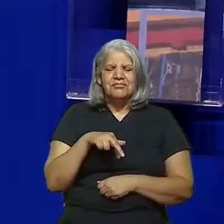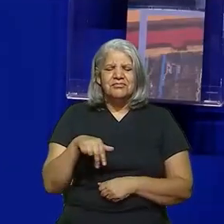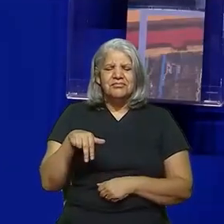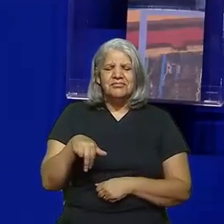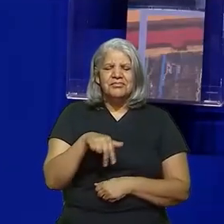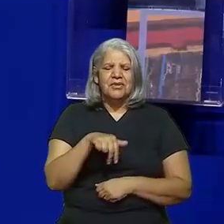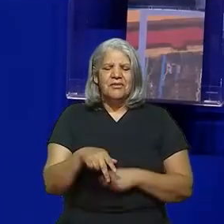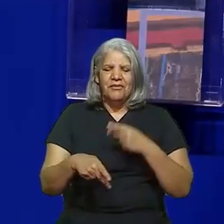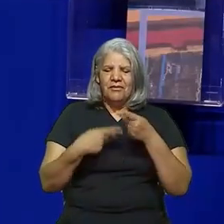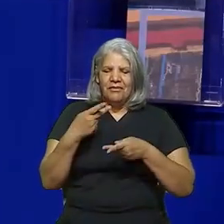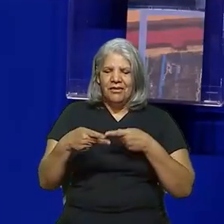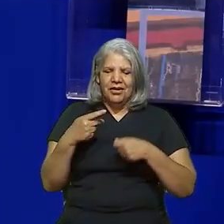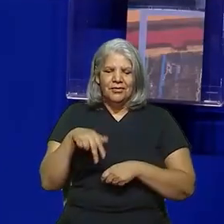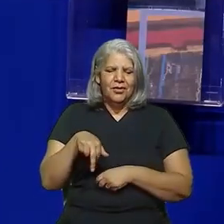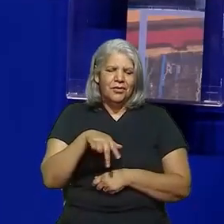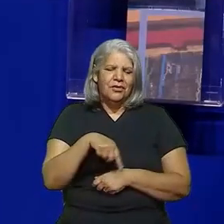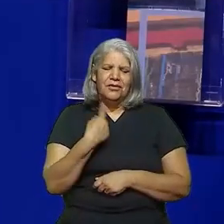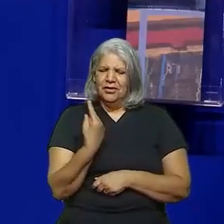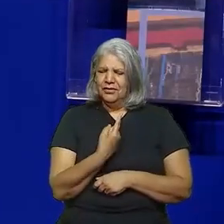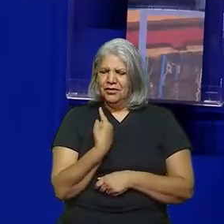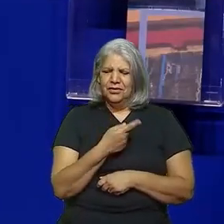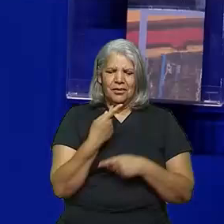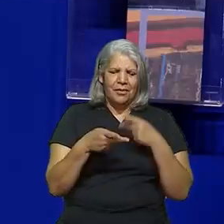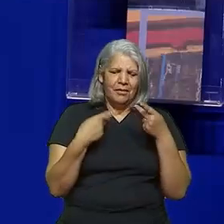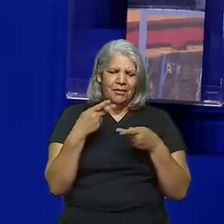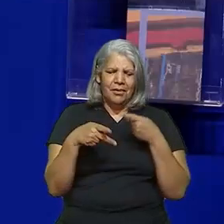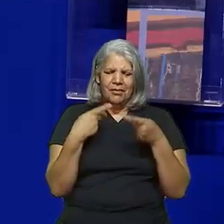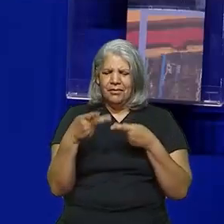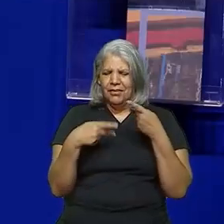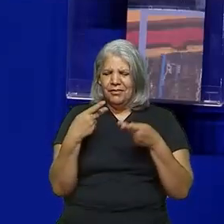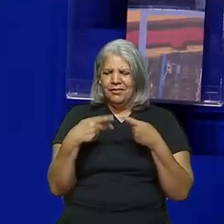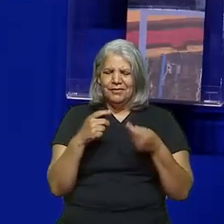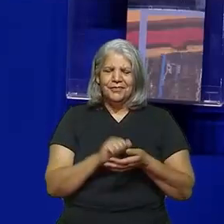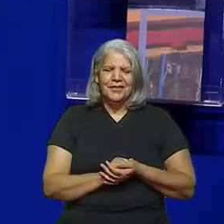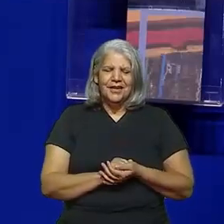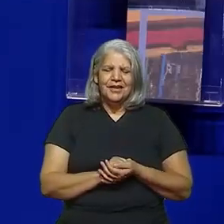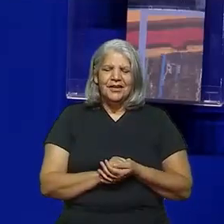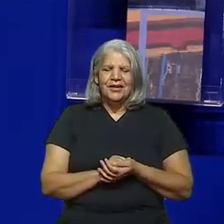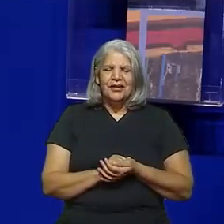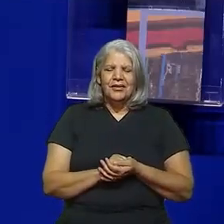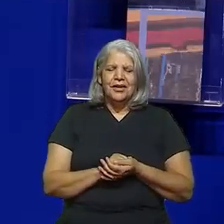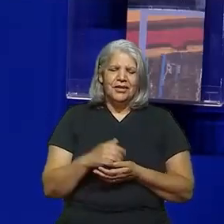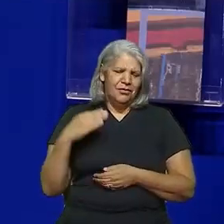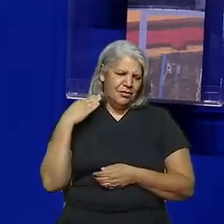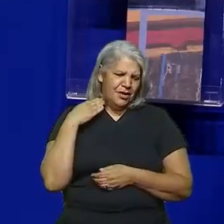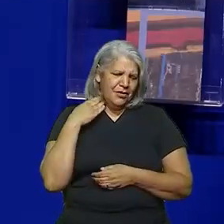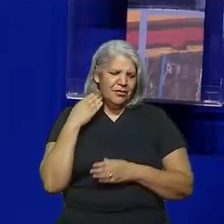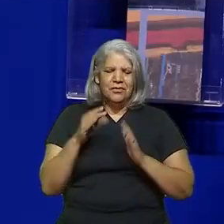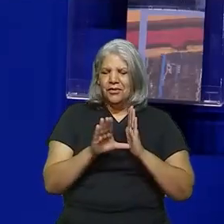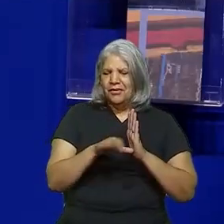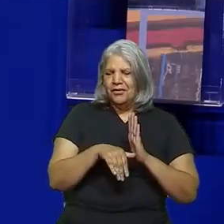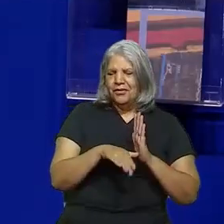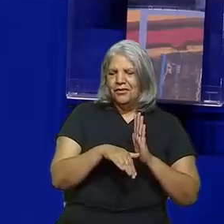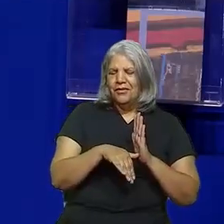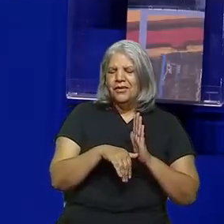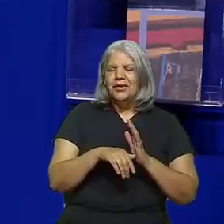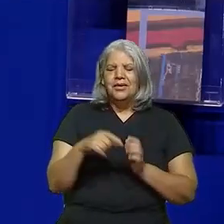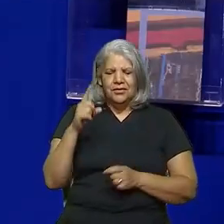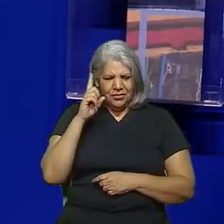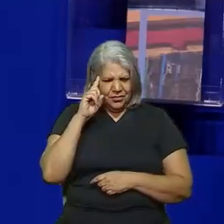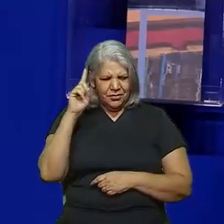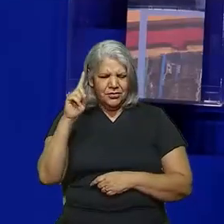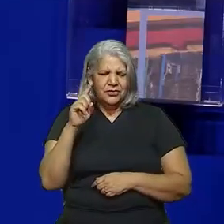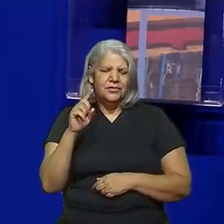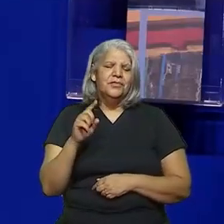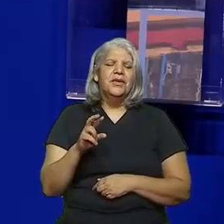eu falo muito quando eu ando, falo comigo mesmo. E aí, de repente, um banco era assaltado, e aí eu andava e tal. E aí um dia eu fui num